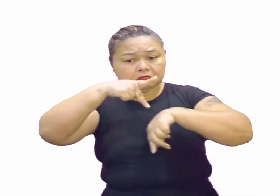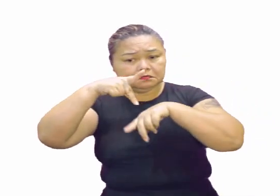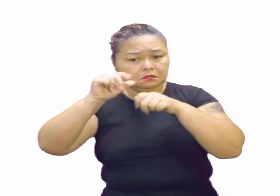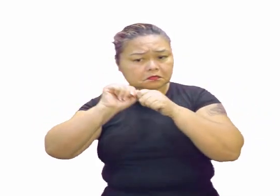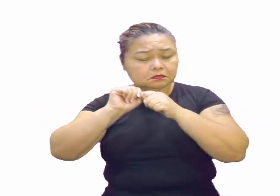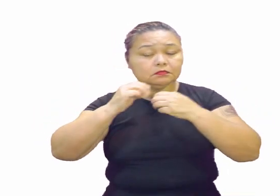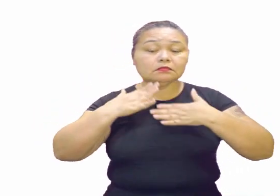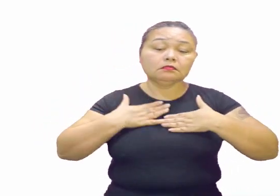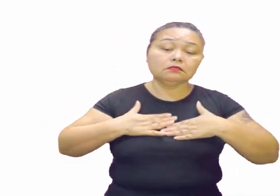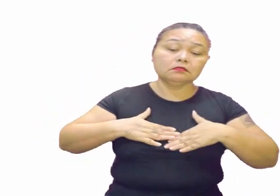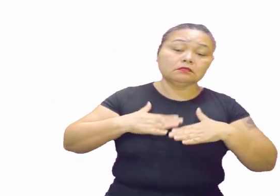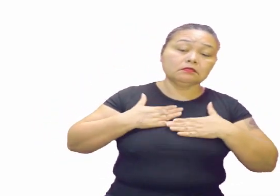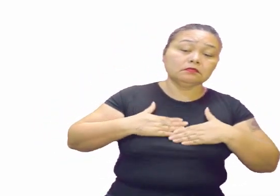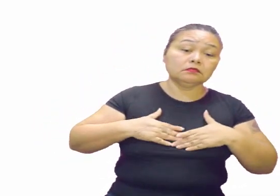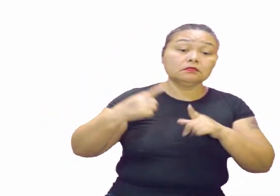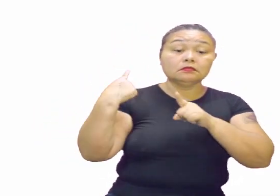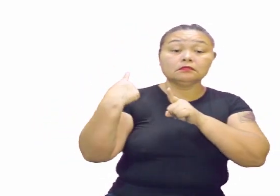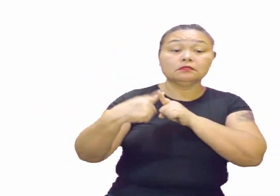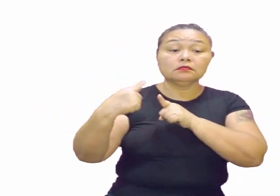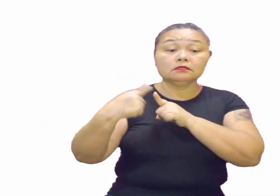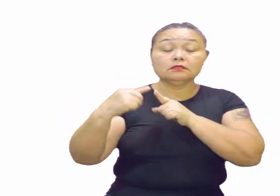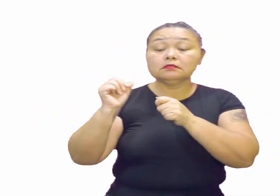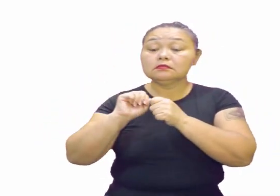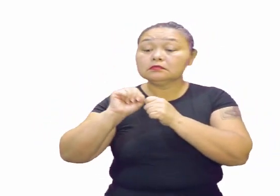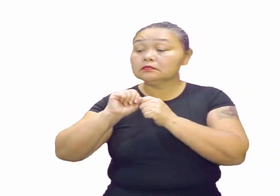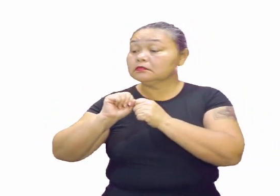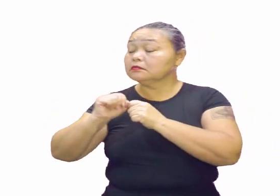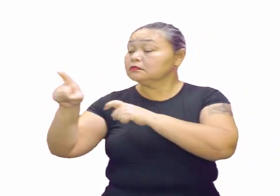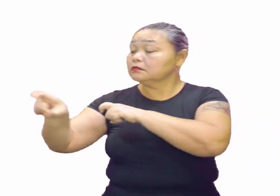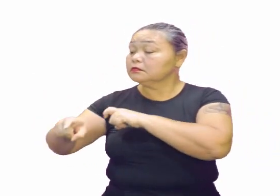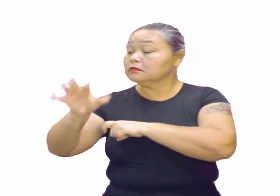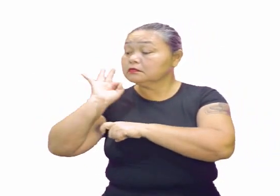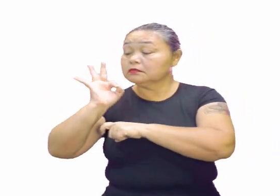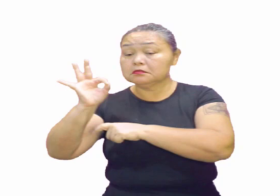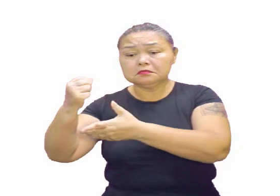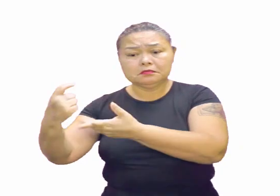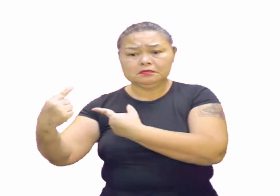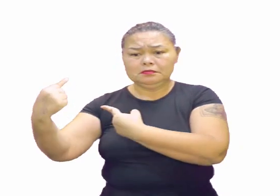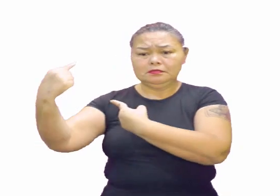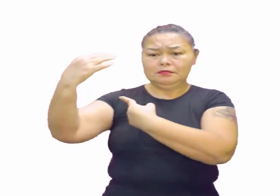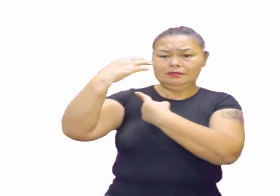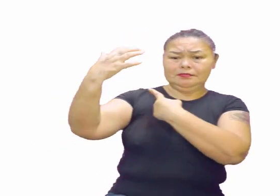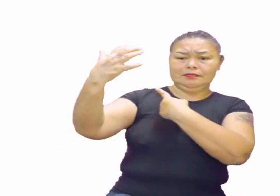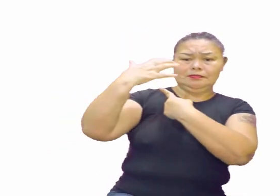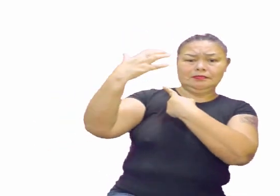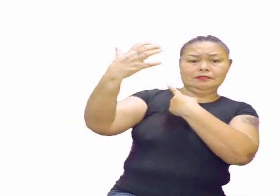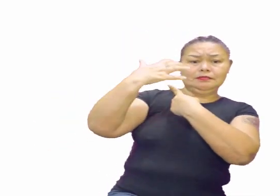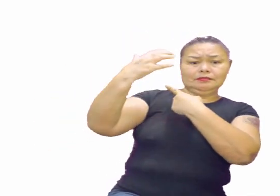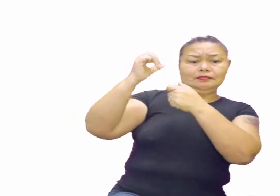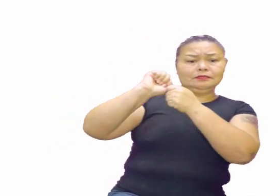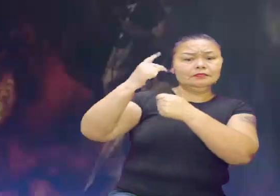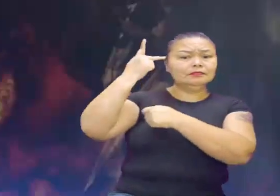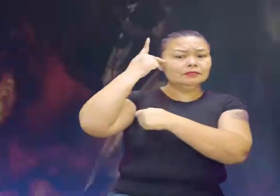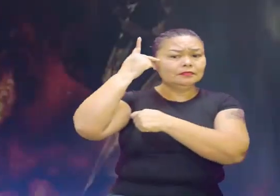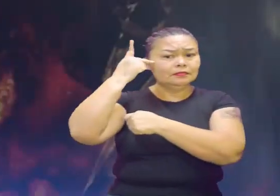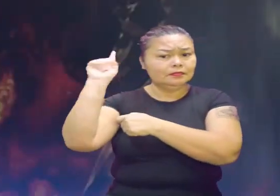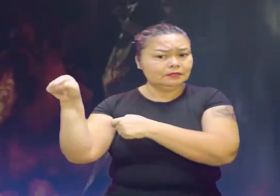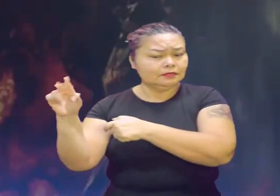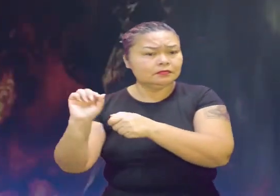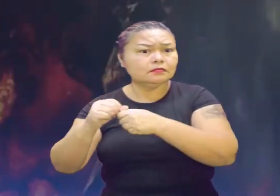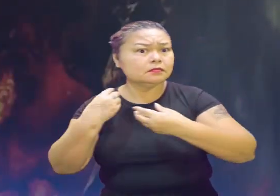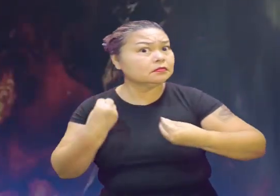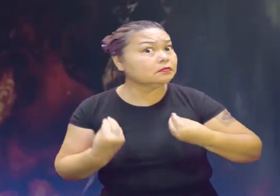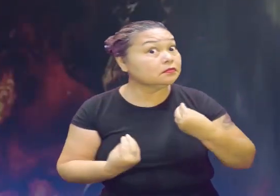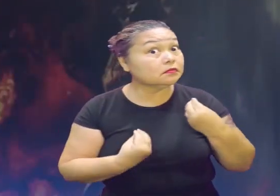sofreu a oposição dos cafeicultores de São Paulo, que era a base do Congresso. Vem para mim que eu explico melhor. Como